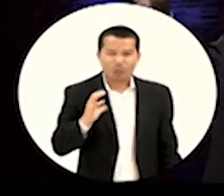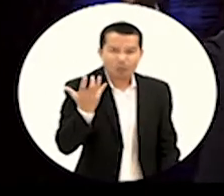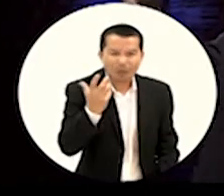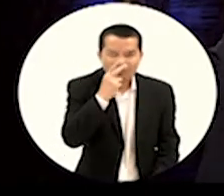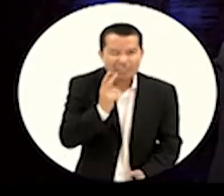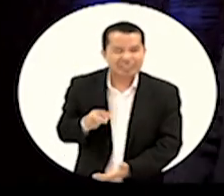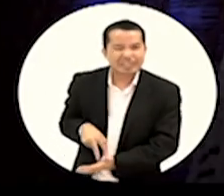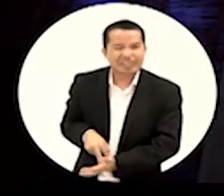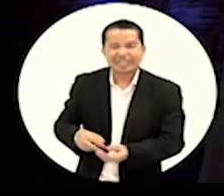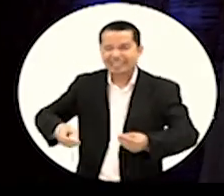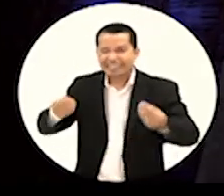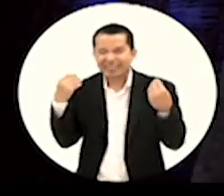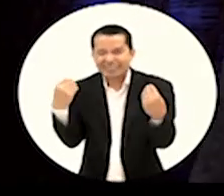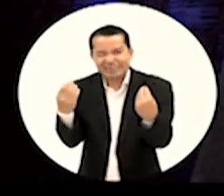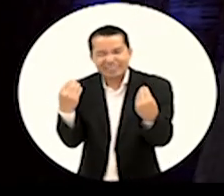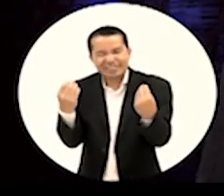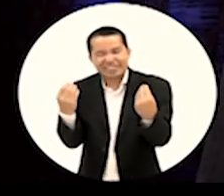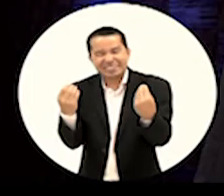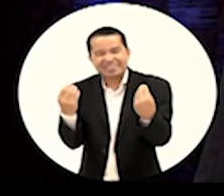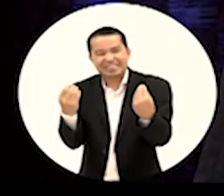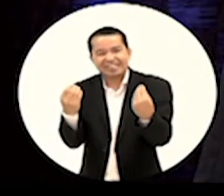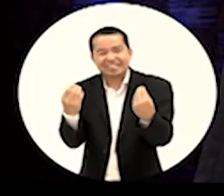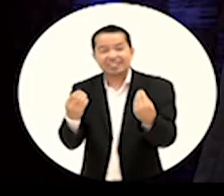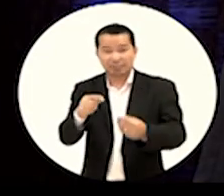só 3.